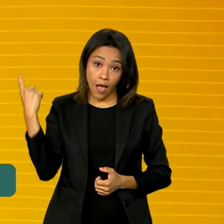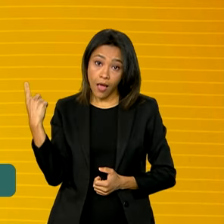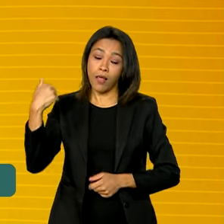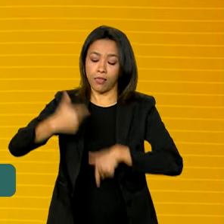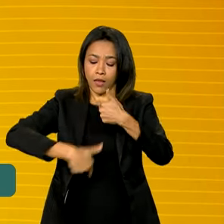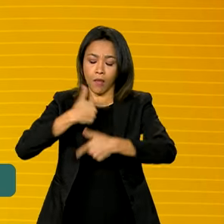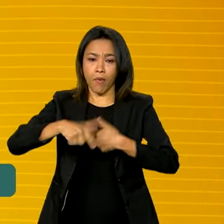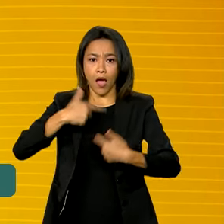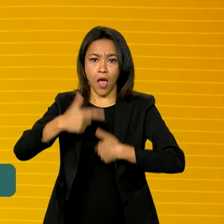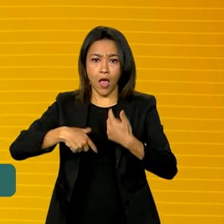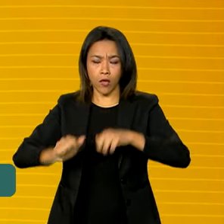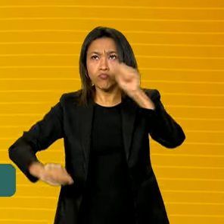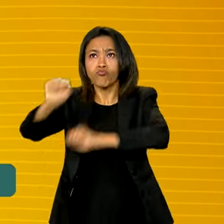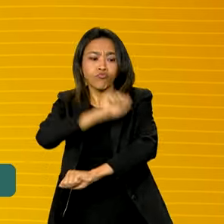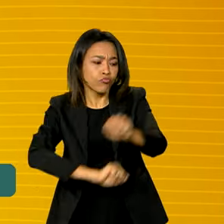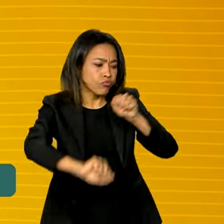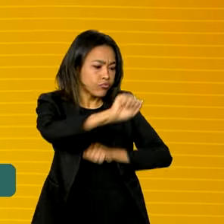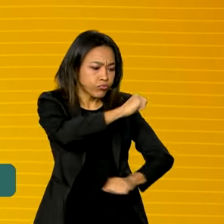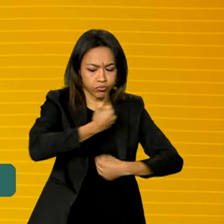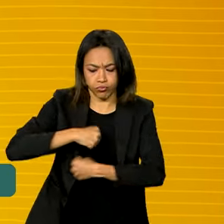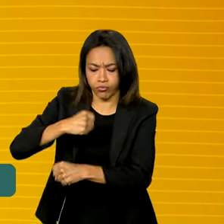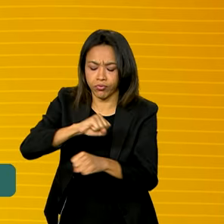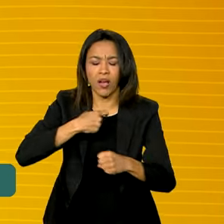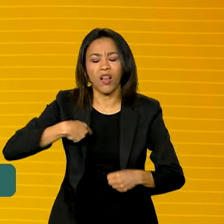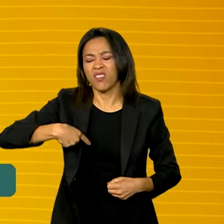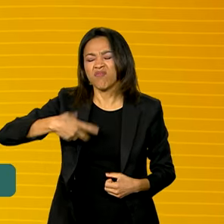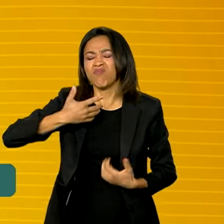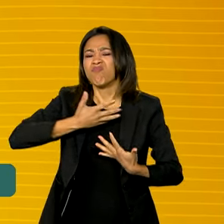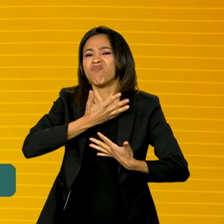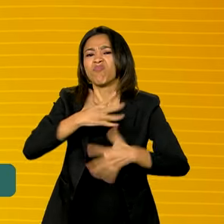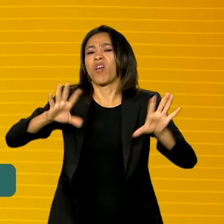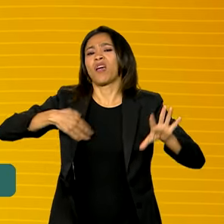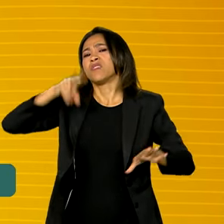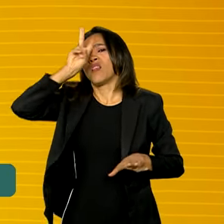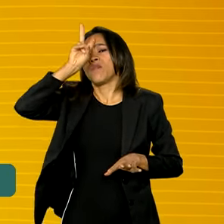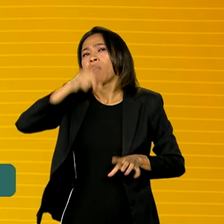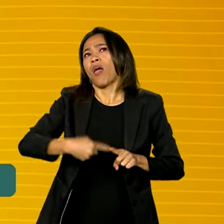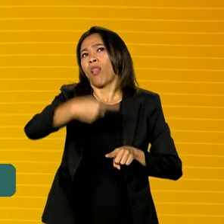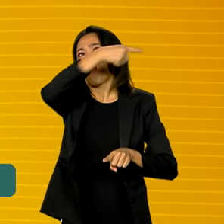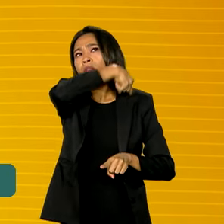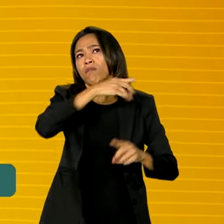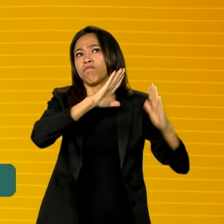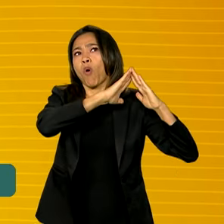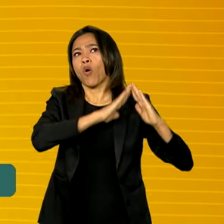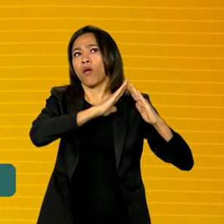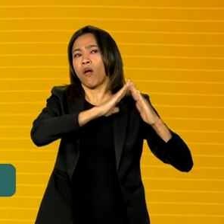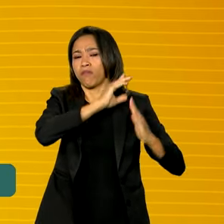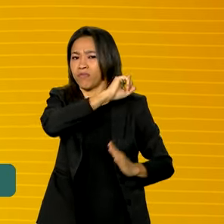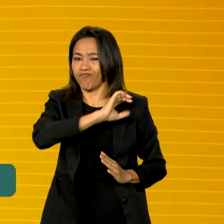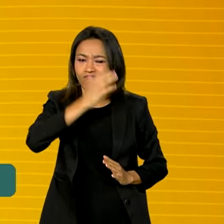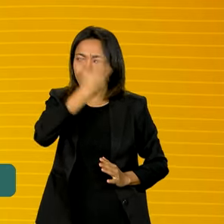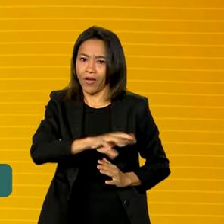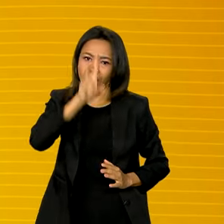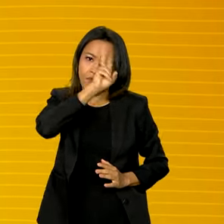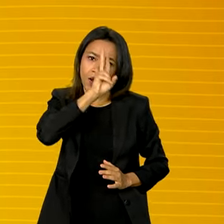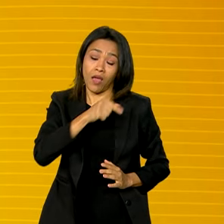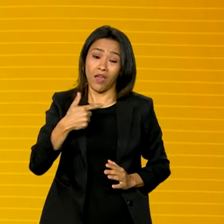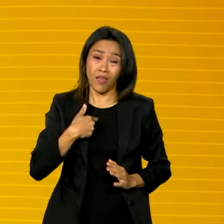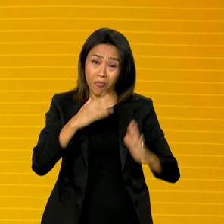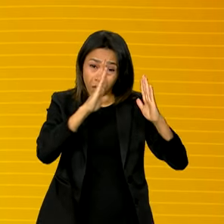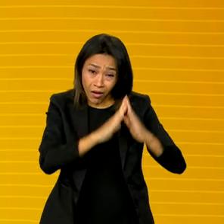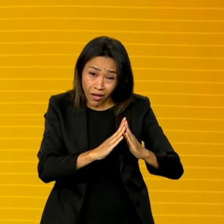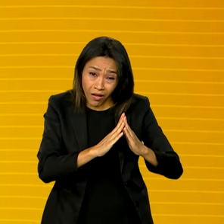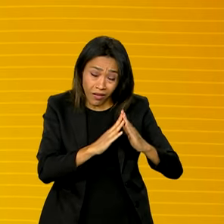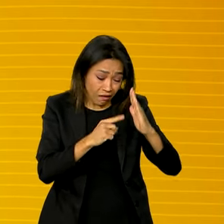como faxineira, Daniela não gosta nem de se lembrar do local onde morava. Eu morava numa